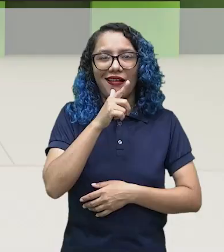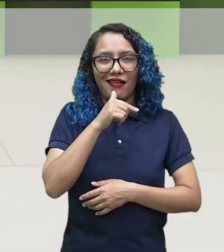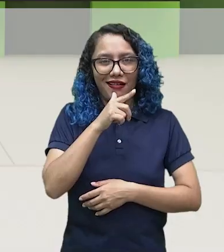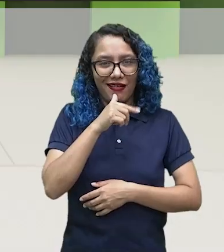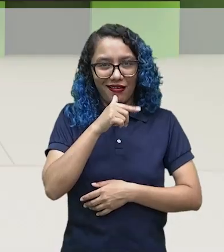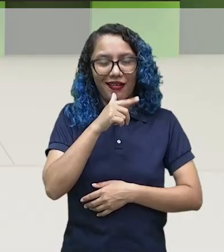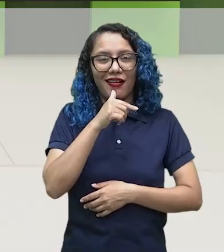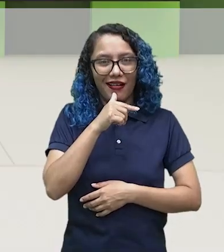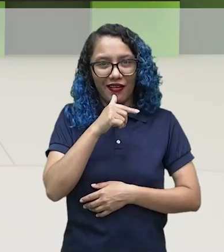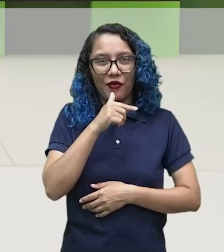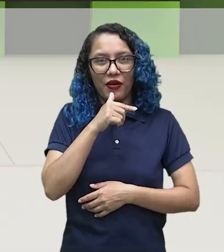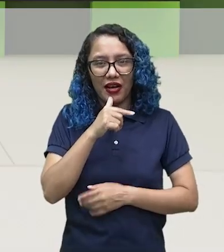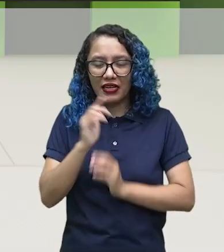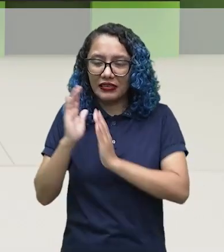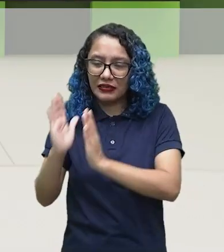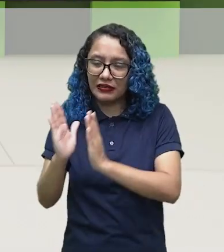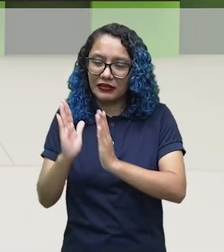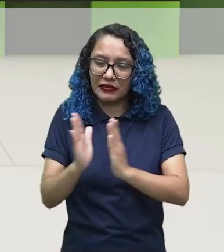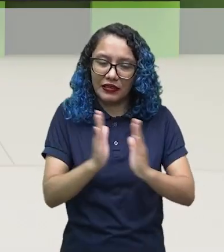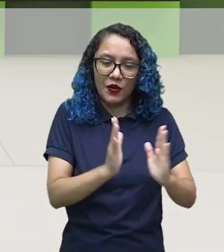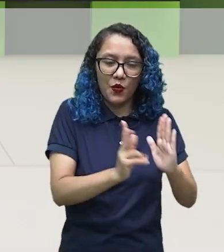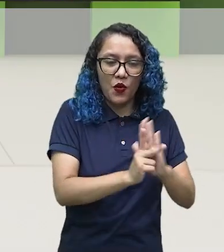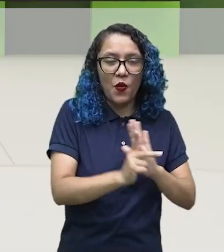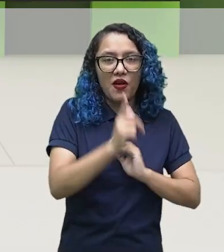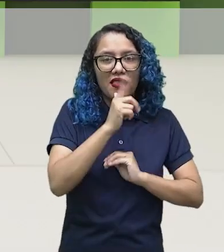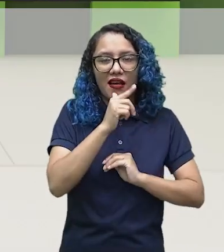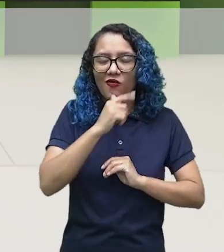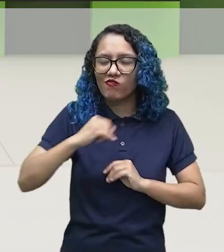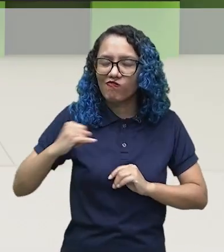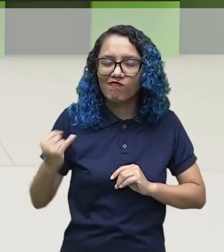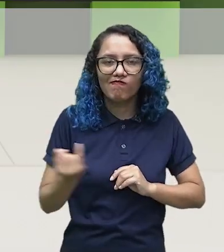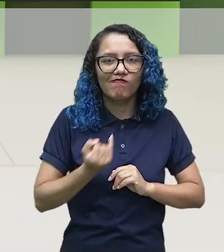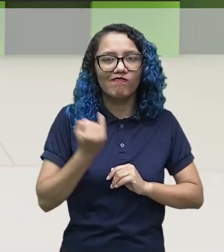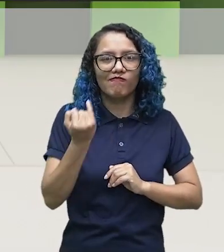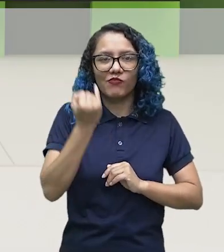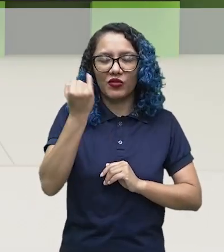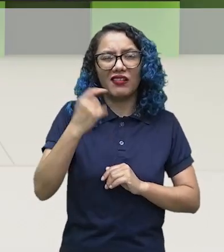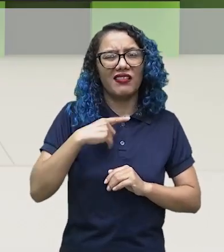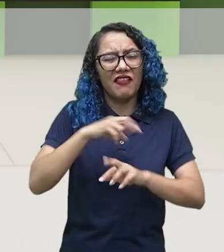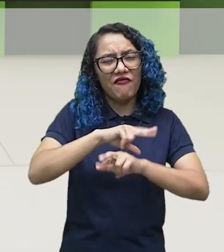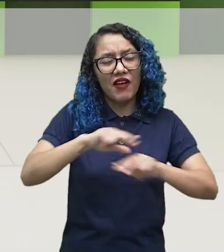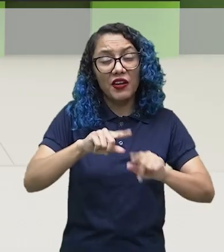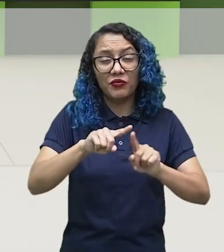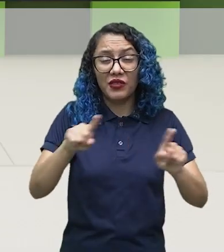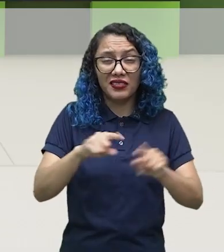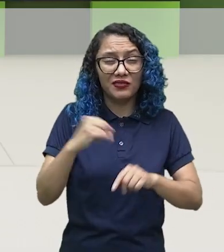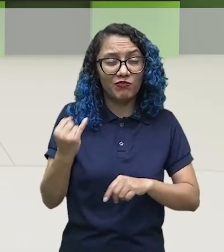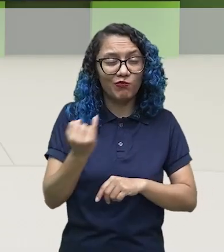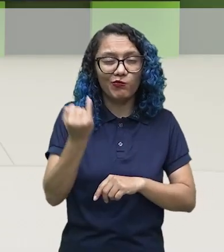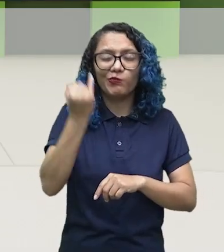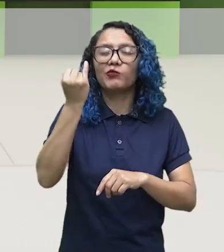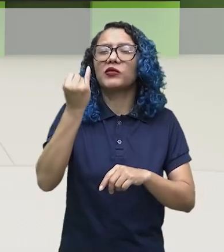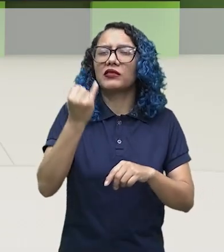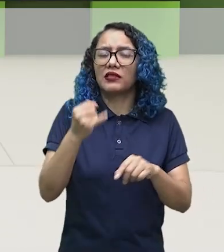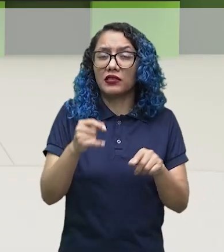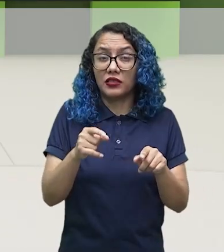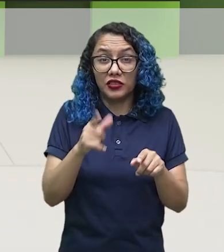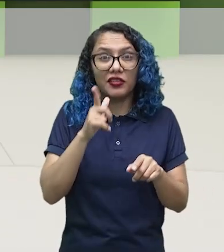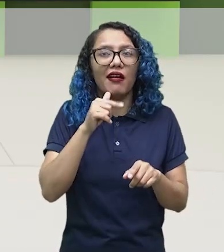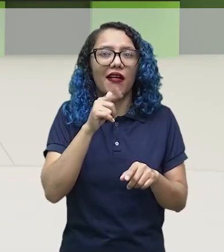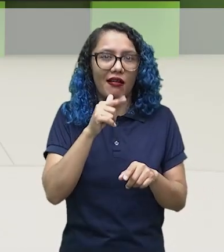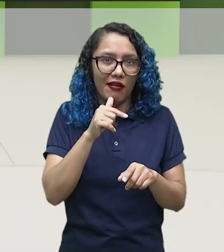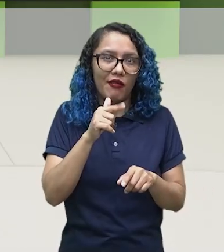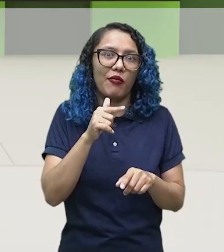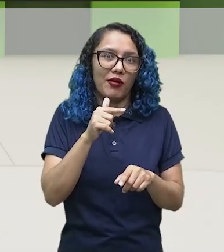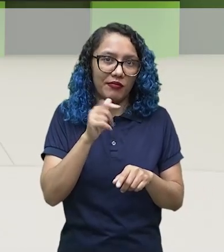água é um dos vários ciclos, né, que existem no nosso planeta, mas é um dos mais importantes, né? E o ciclo da água,